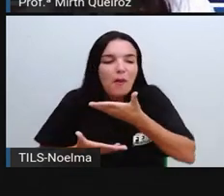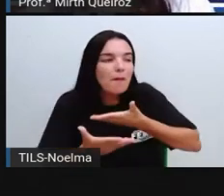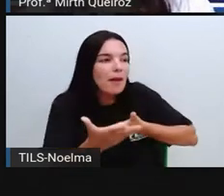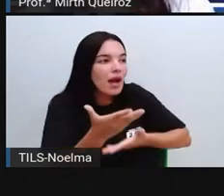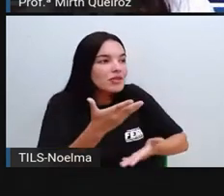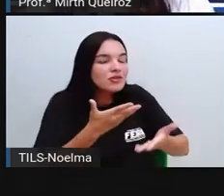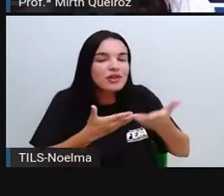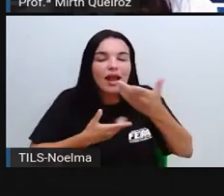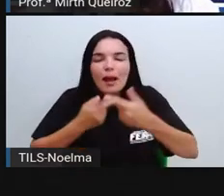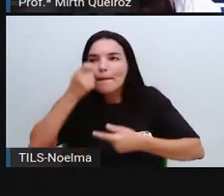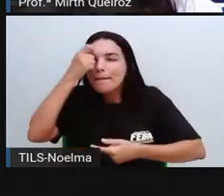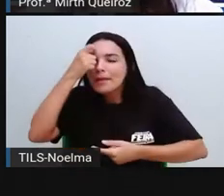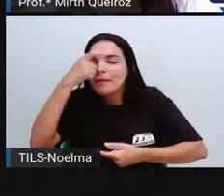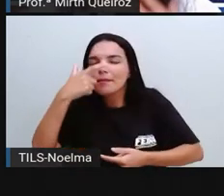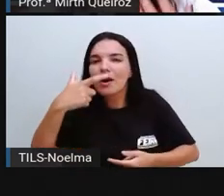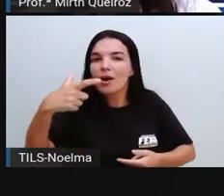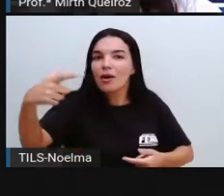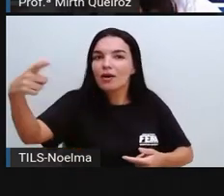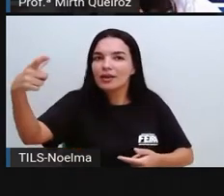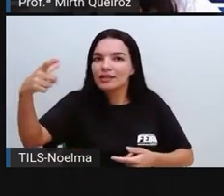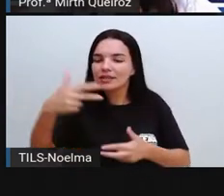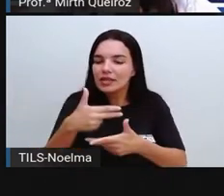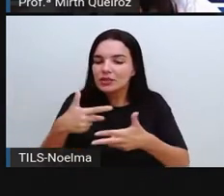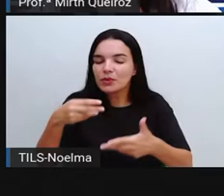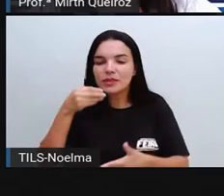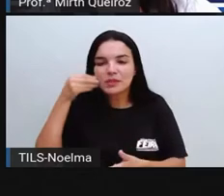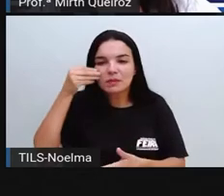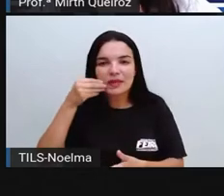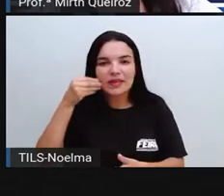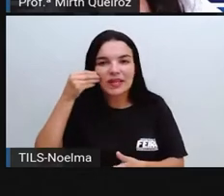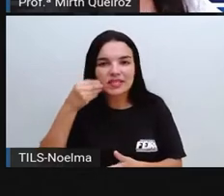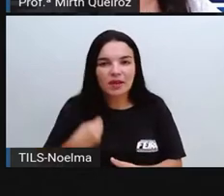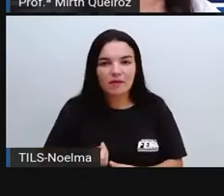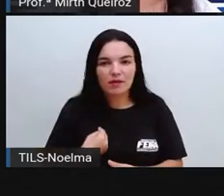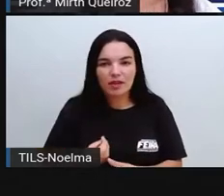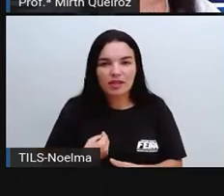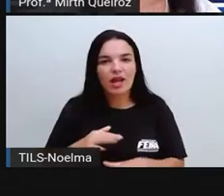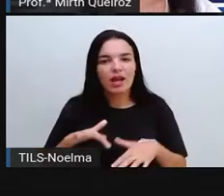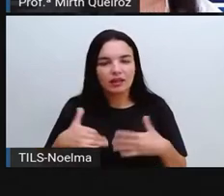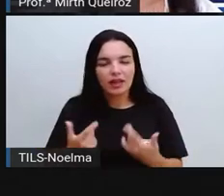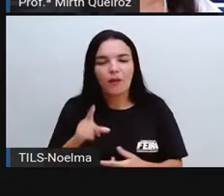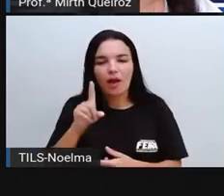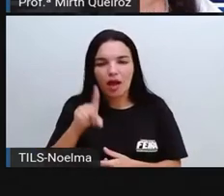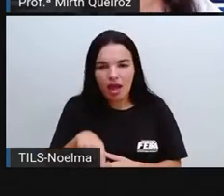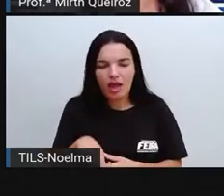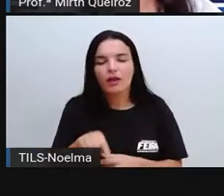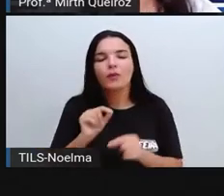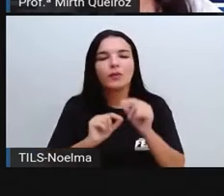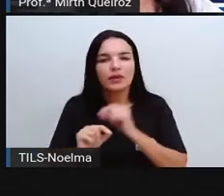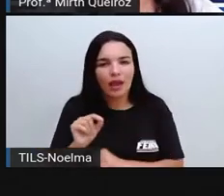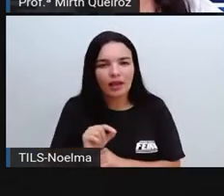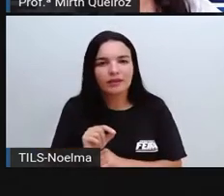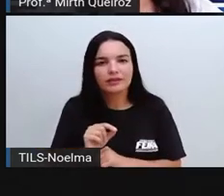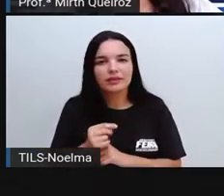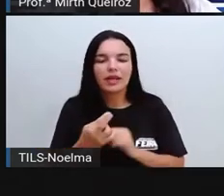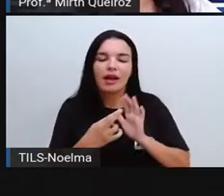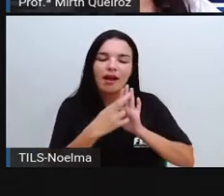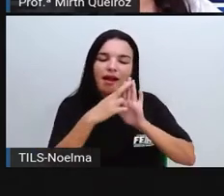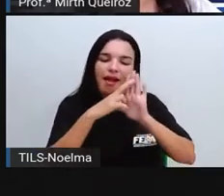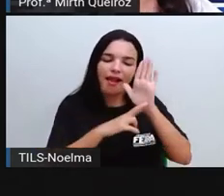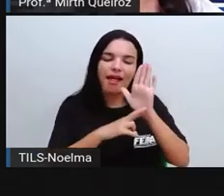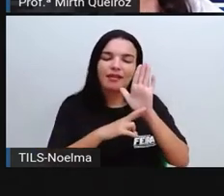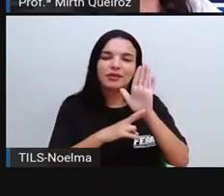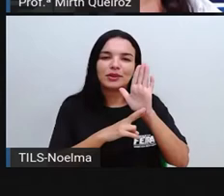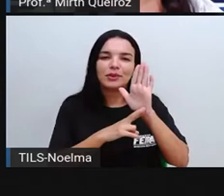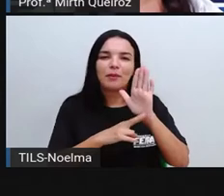outras pessoas esses fatos, essas experiências familiares, nós estamos falando sobre os relatos pessoais,